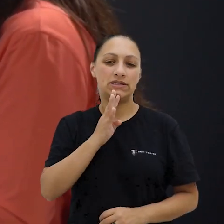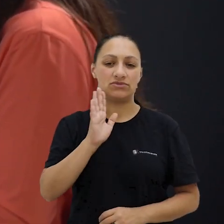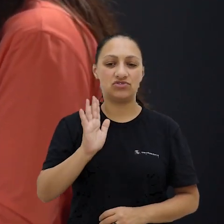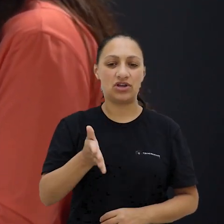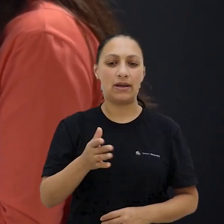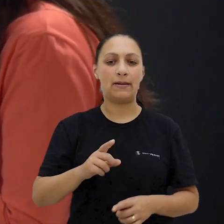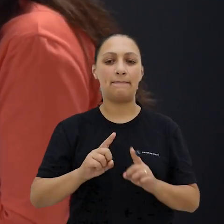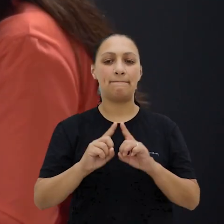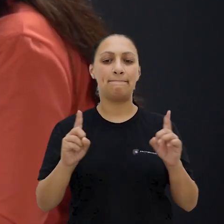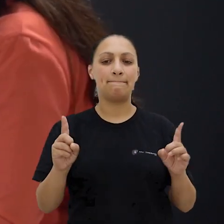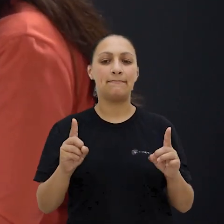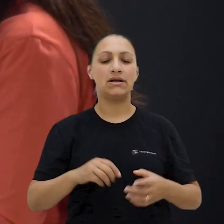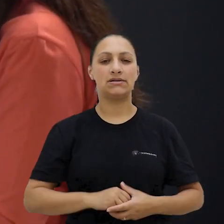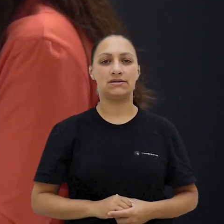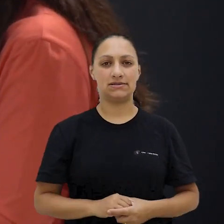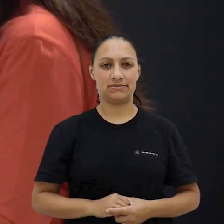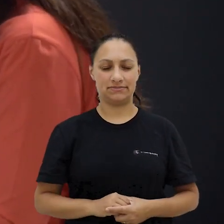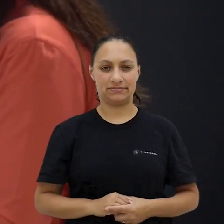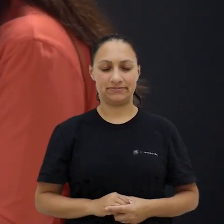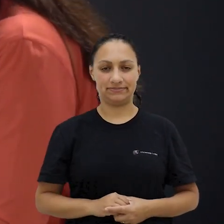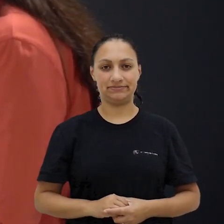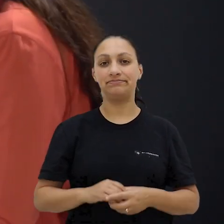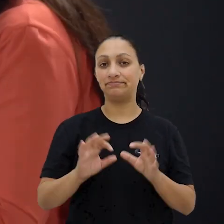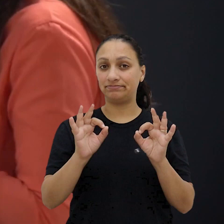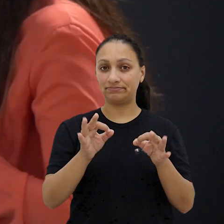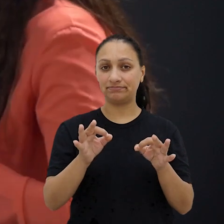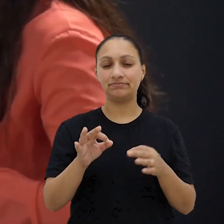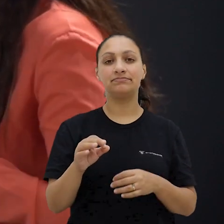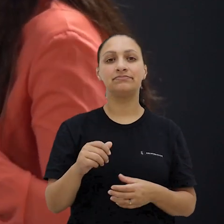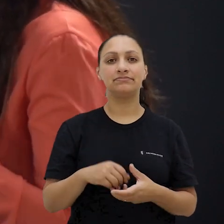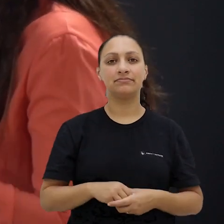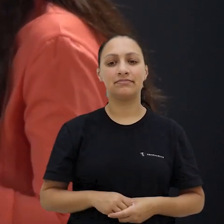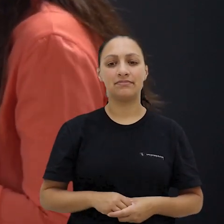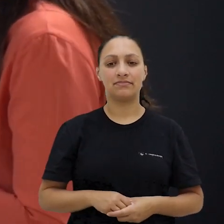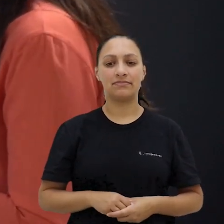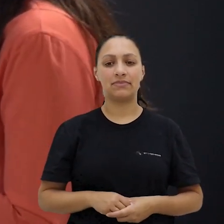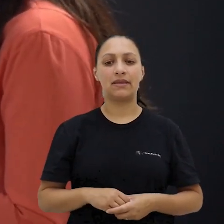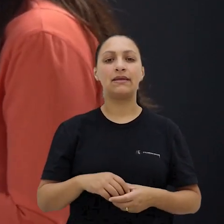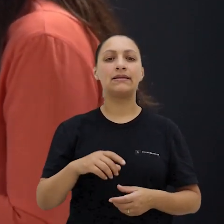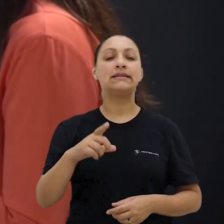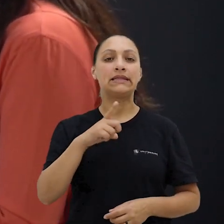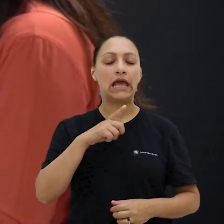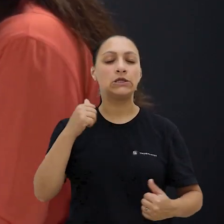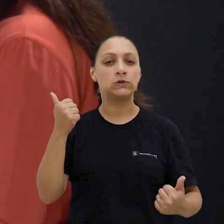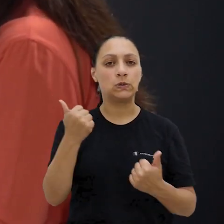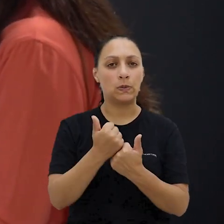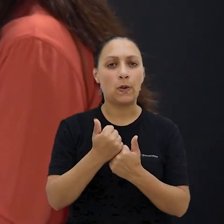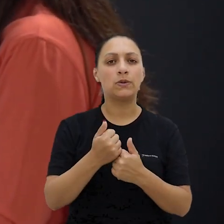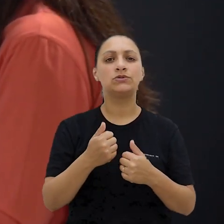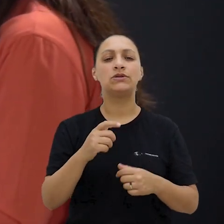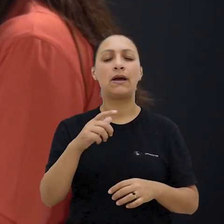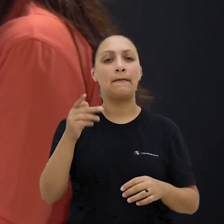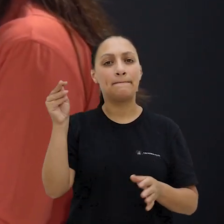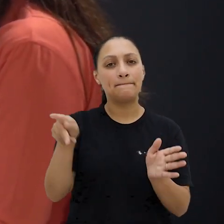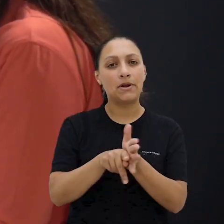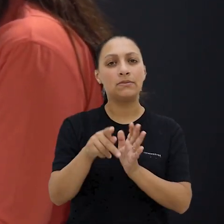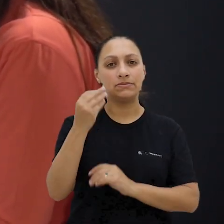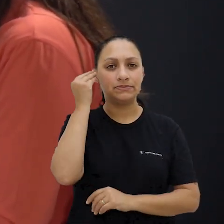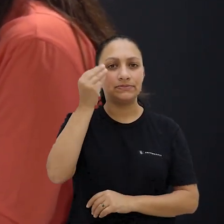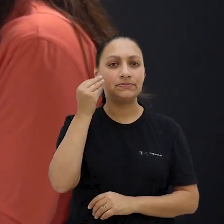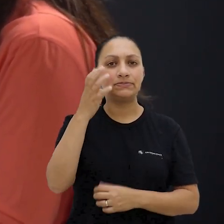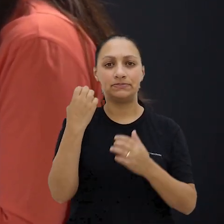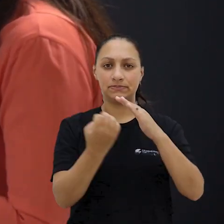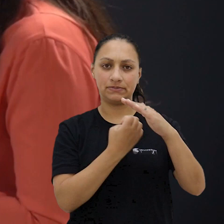tração. E aí que faz aquele acompanhamento. Exatamente. Então, temos mentores que podem dar esse suporte e a própria experiência